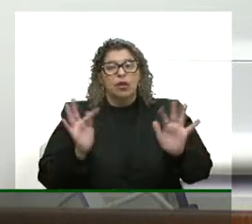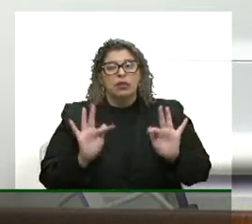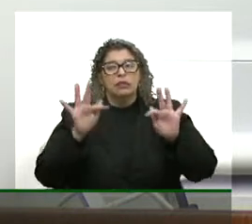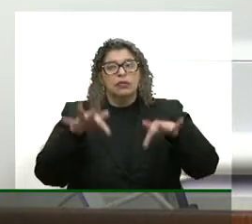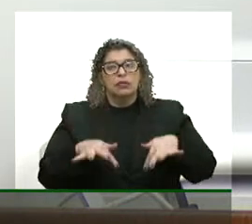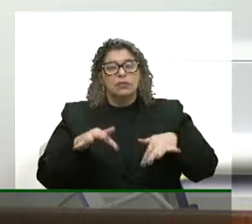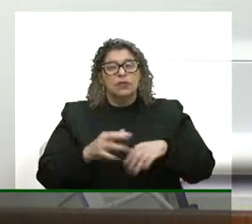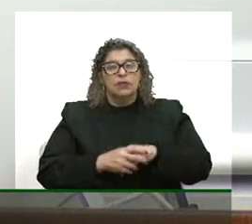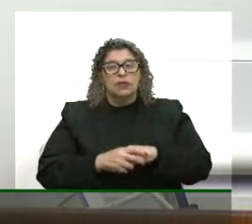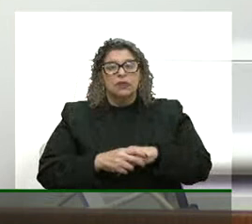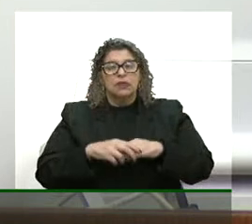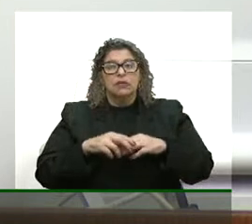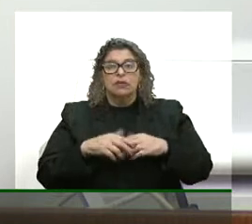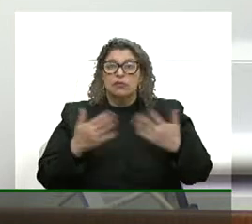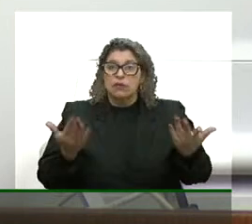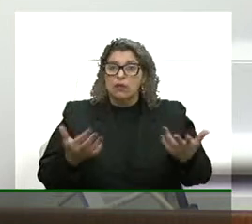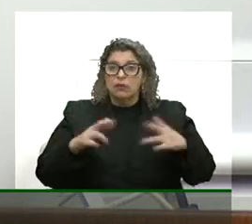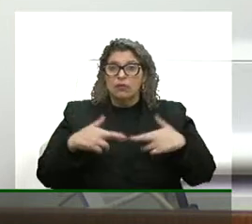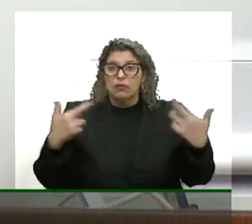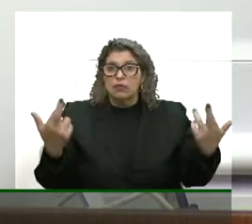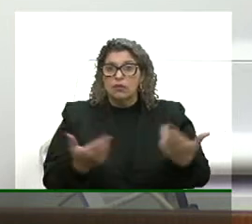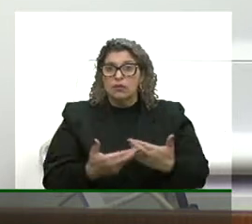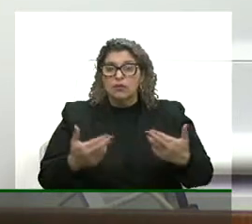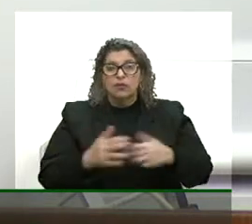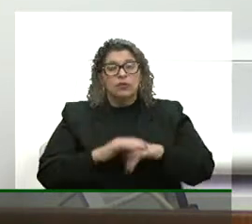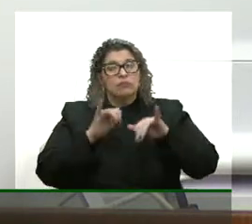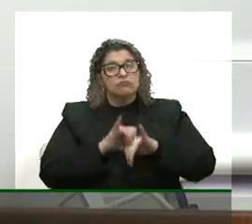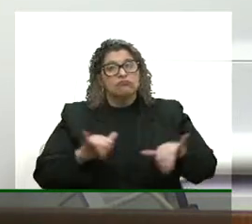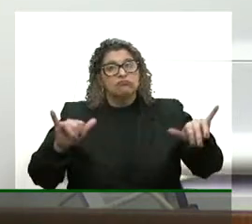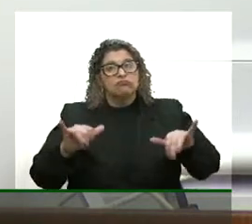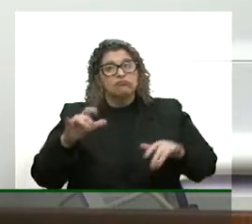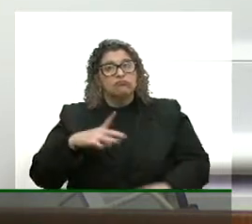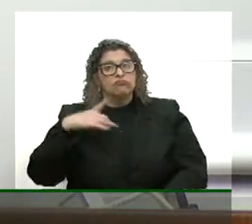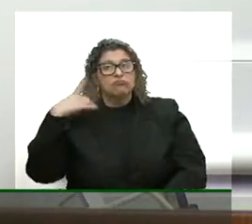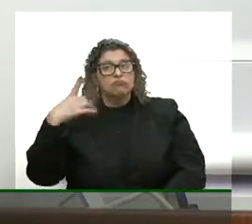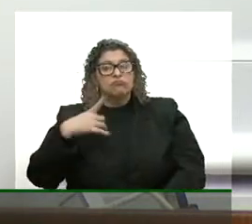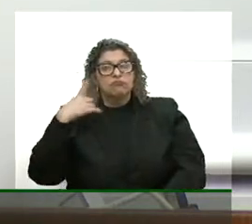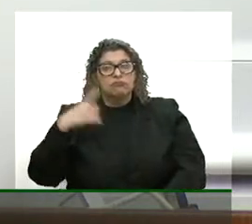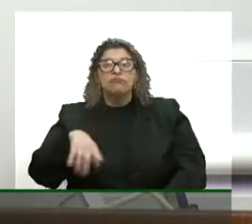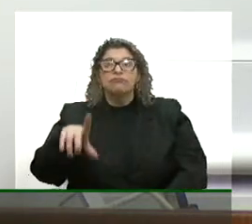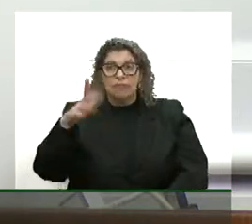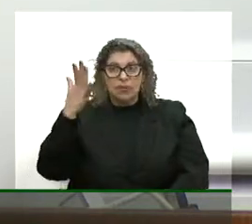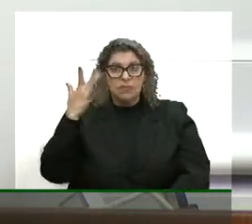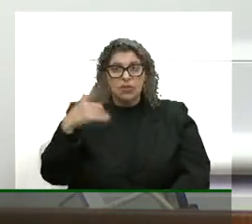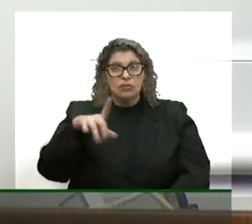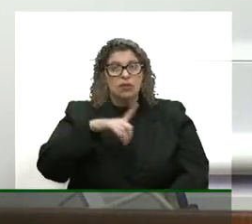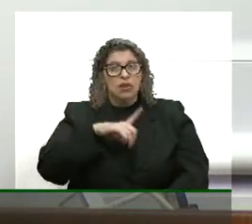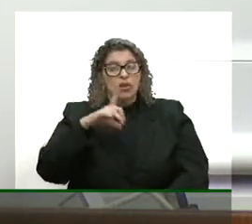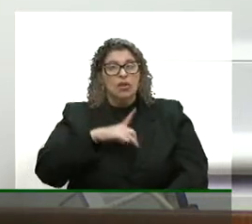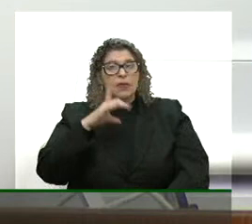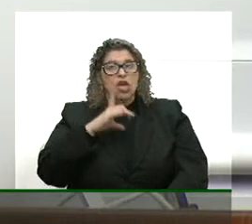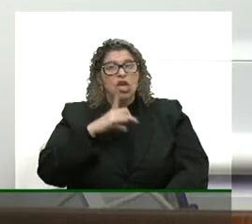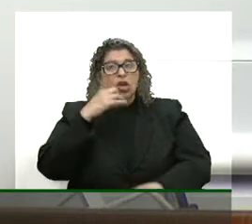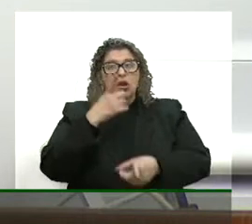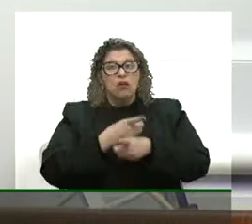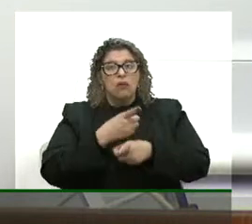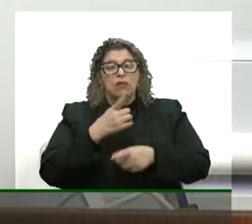encerramento da sessão, antes comunicando os deputados que amanhã teremos mais um encontro do